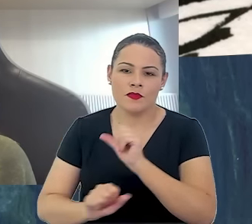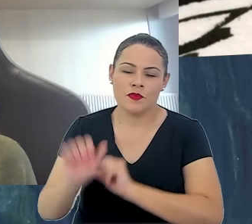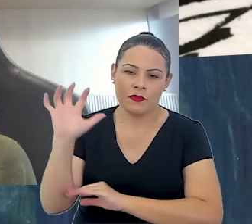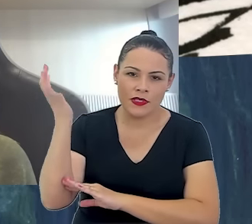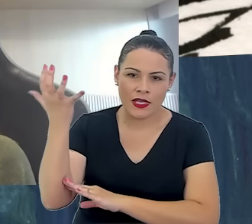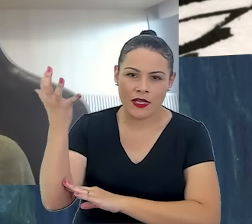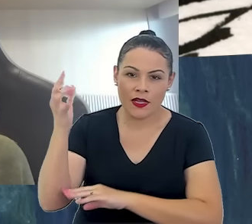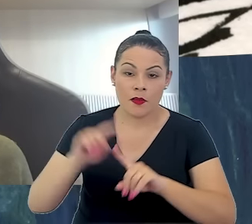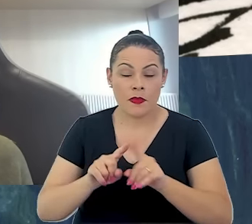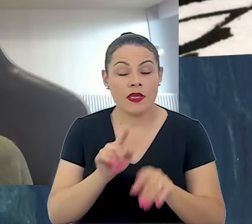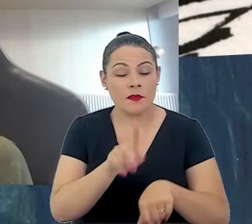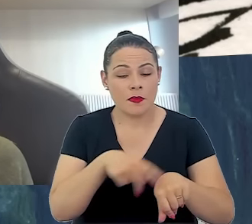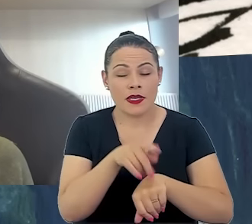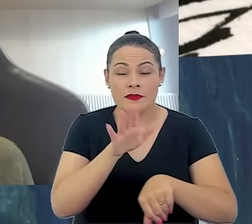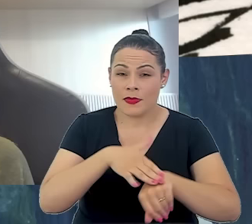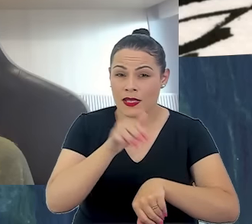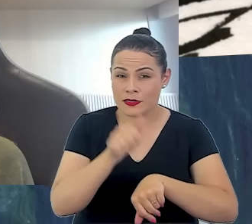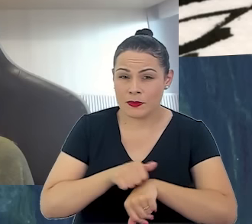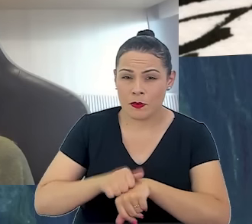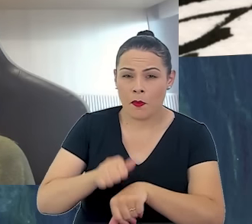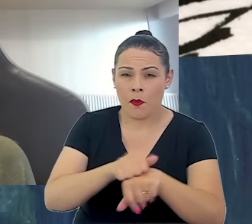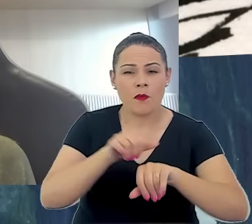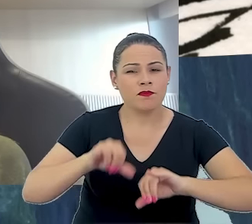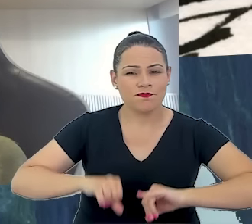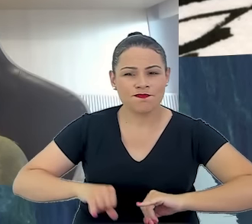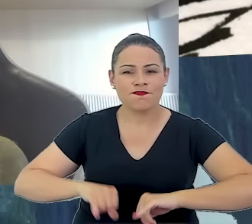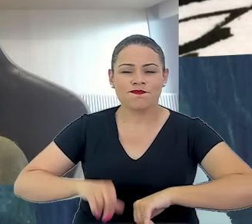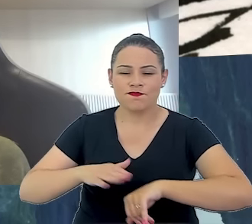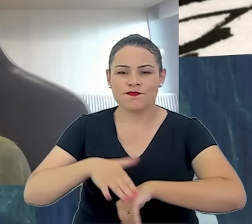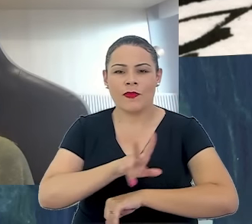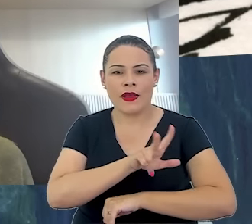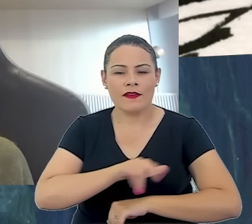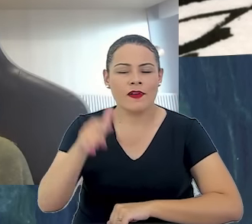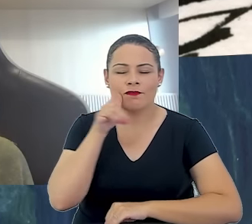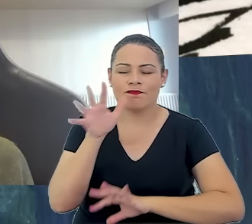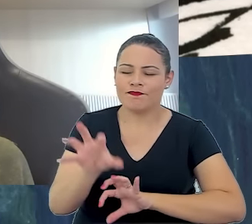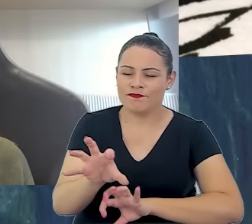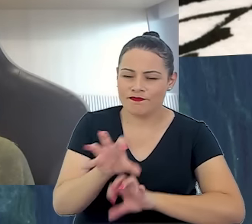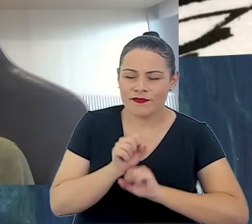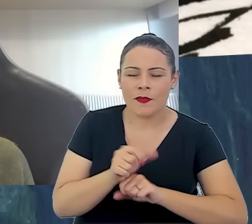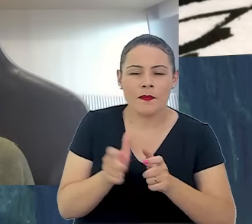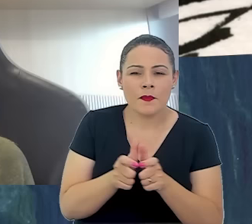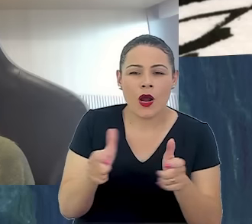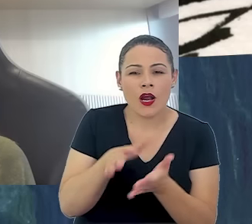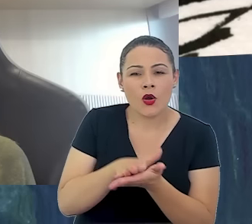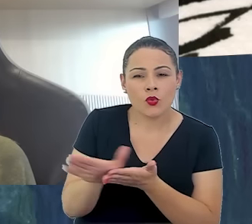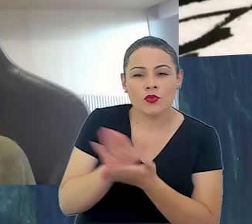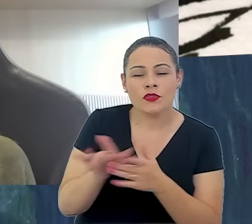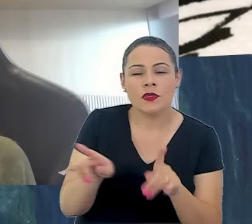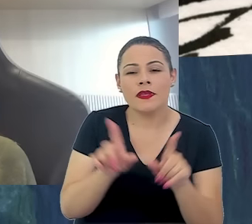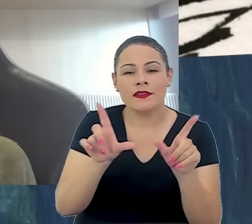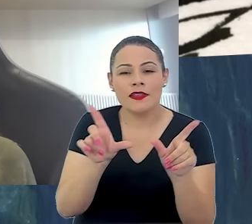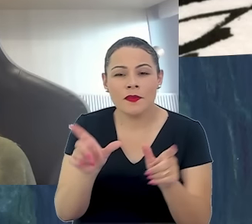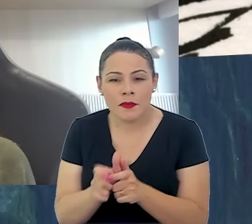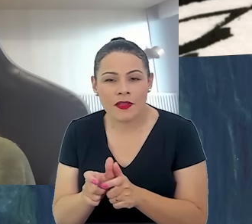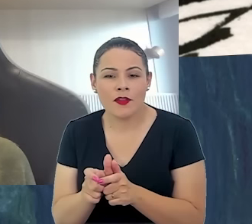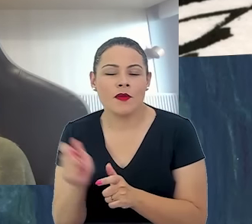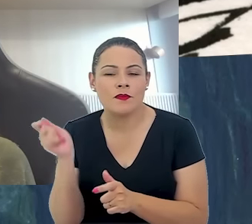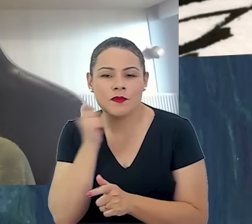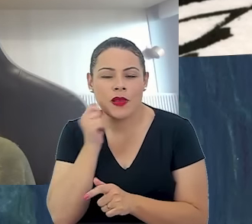mudanças climáticas já os os mais pobres eh arcam com o maior maior custo e tem menos